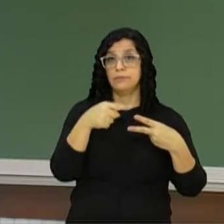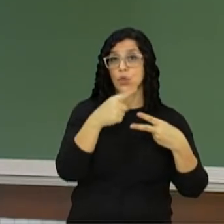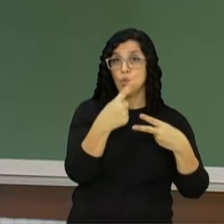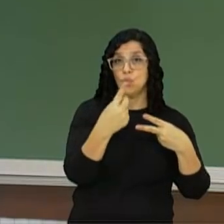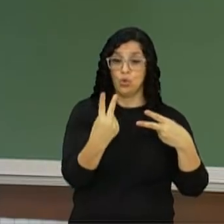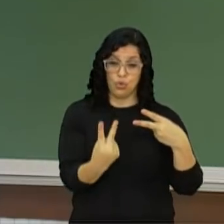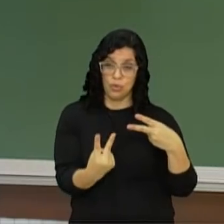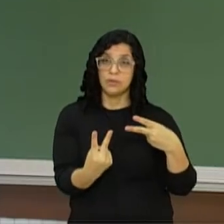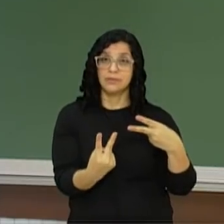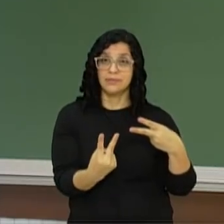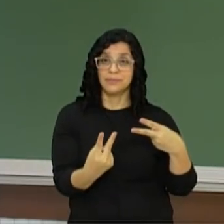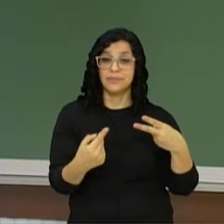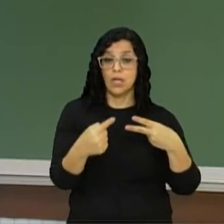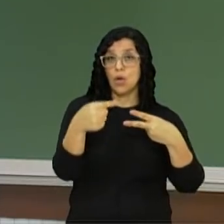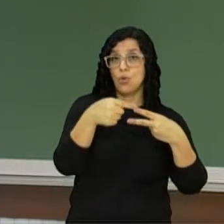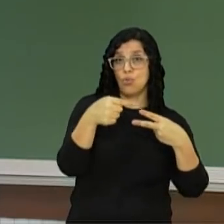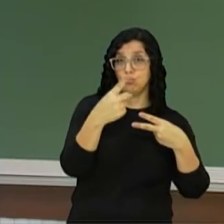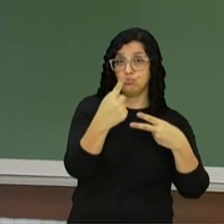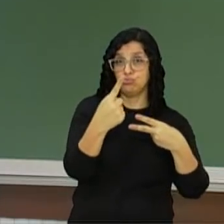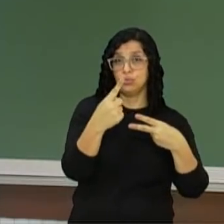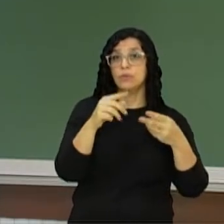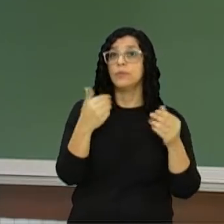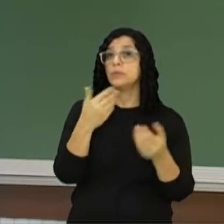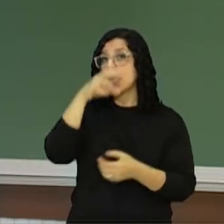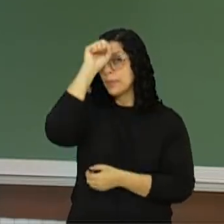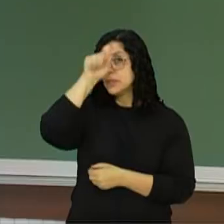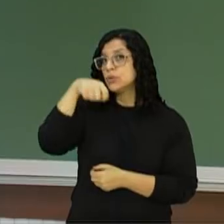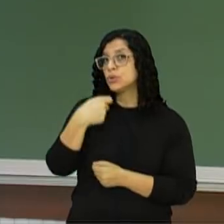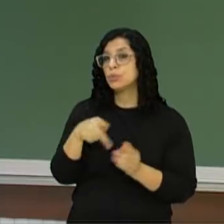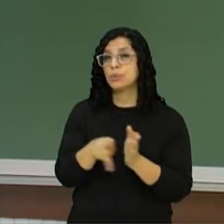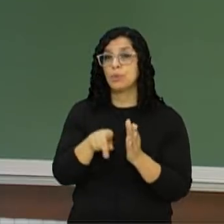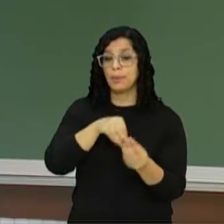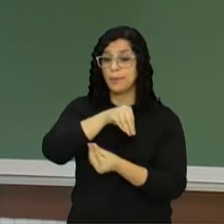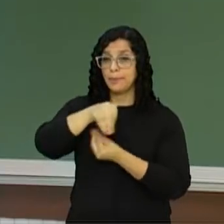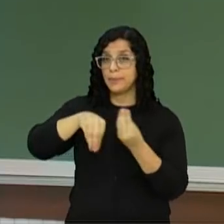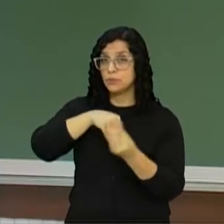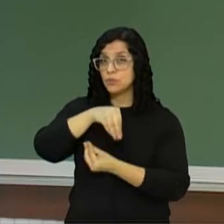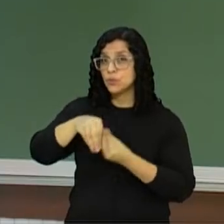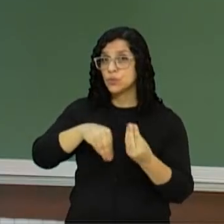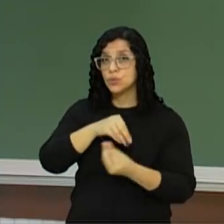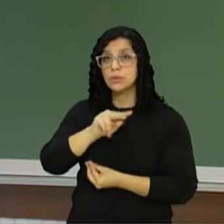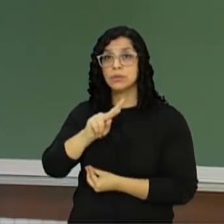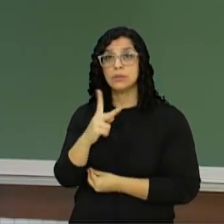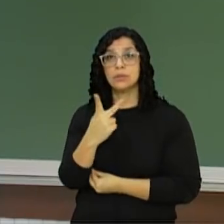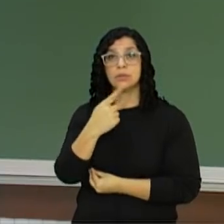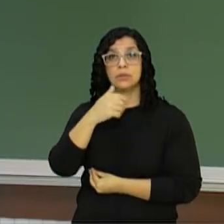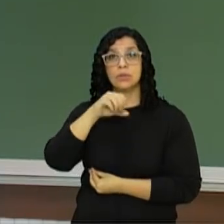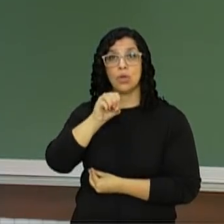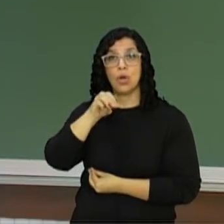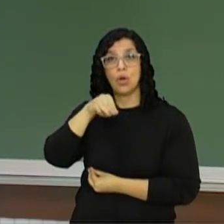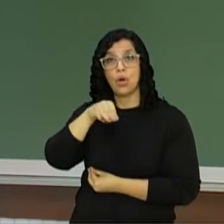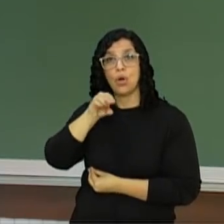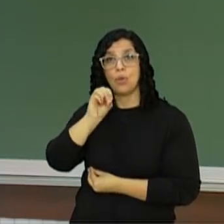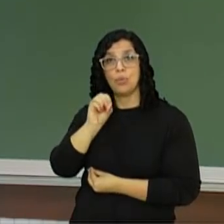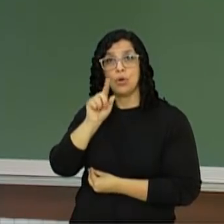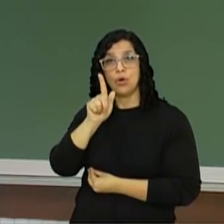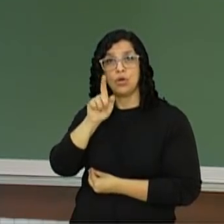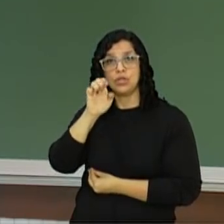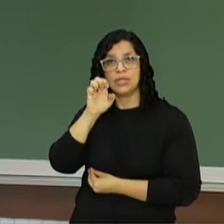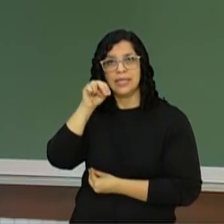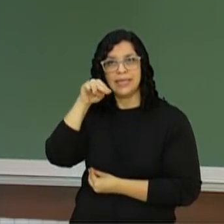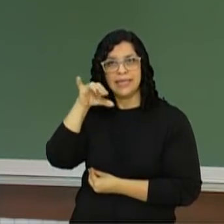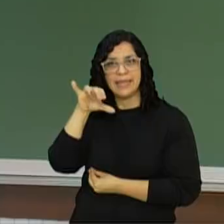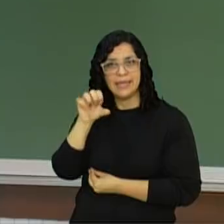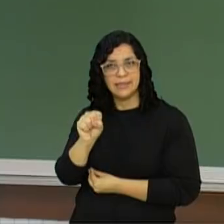parte 2. Na parte 1 nós vamos aprender substâncias, associadas às